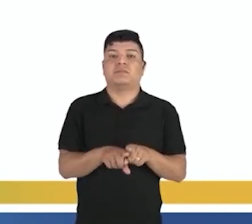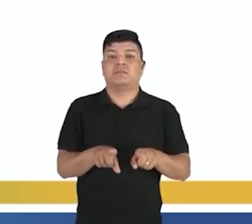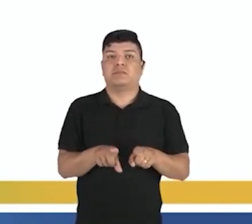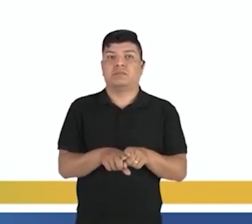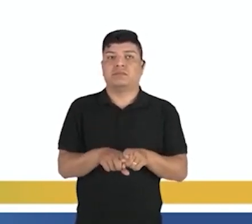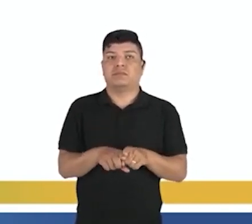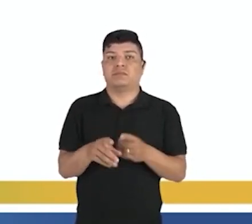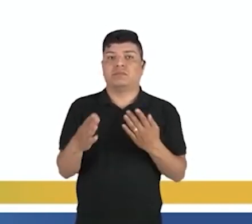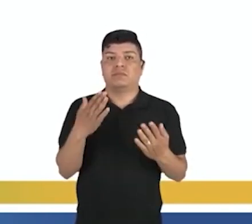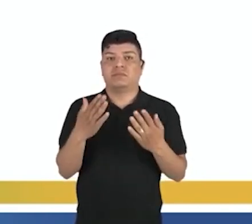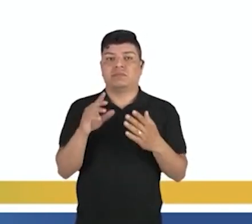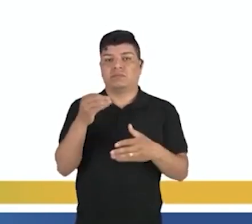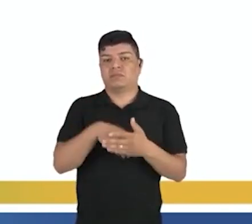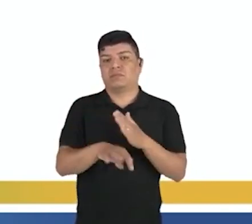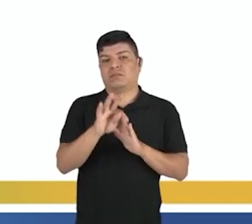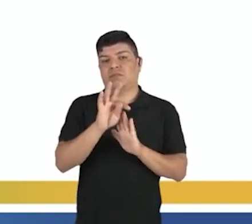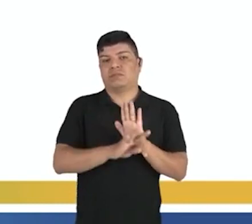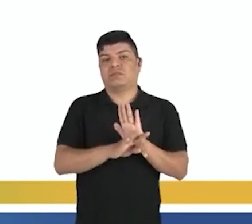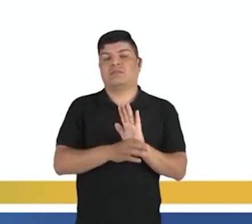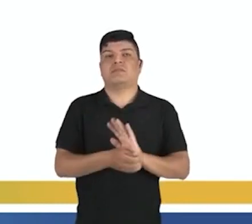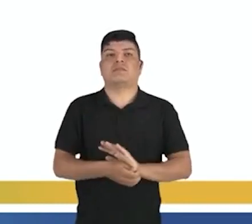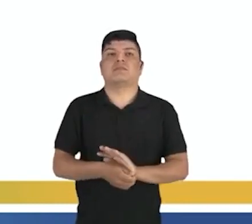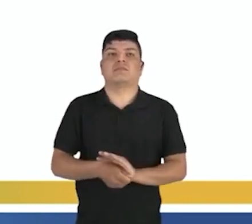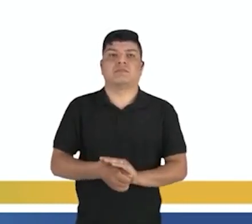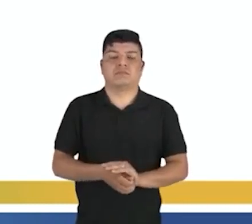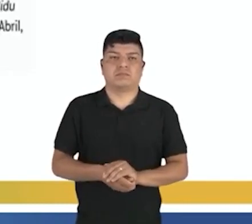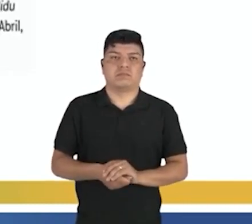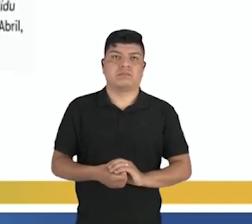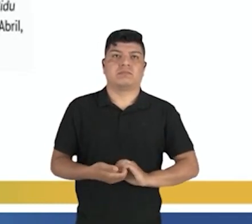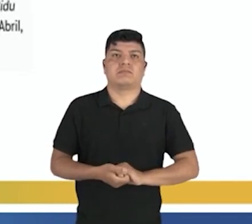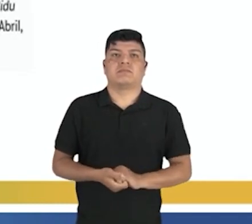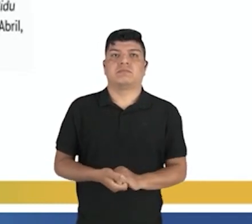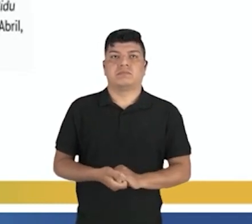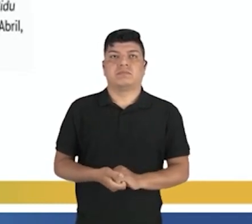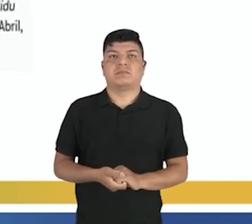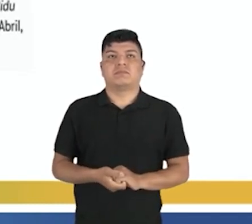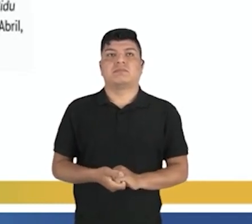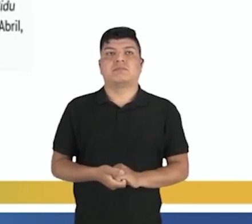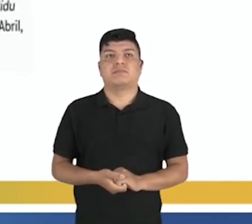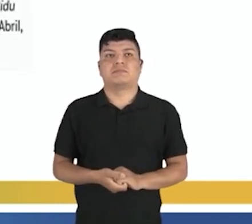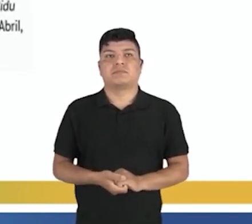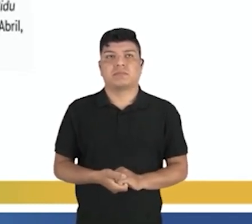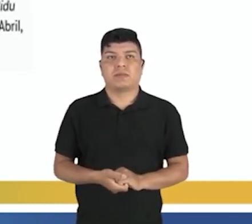sua relação dentro do texto, ok? Próxima questão.